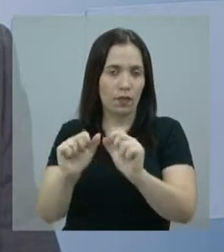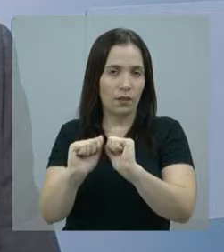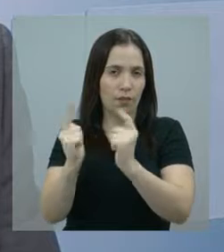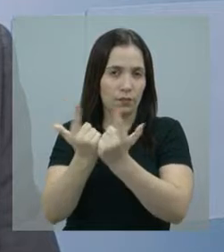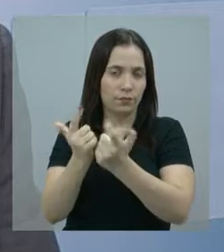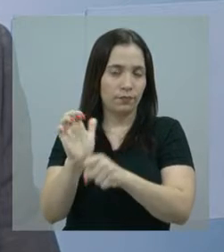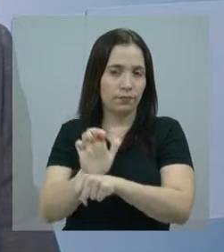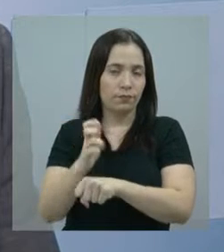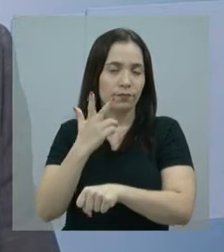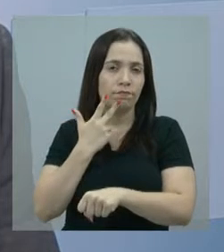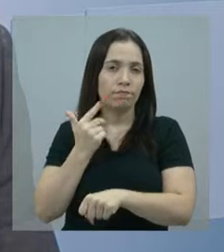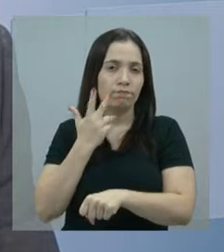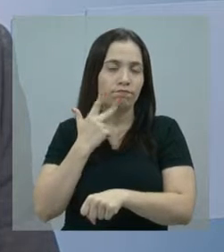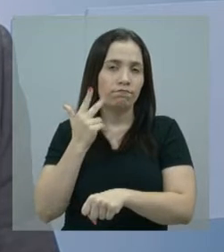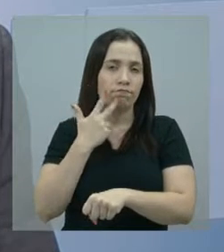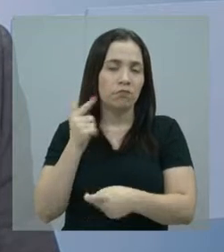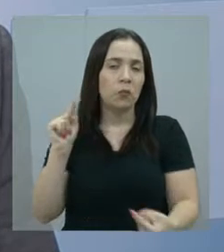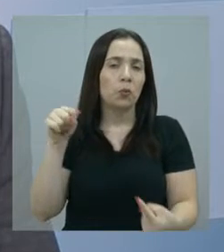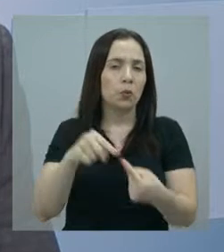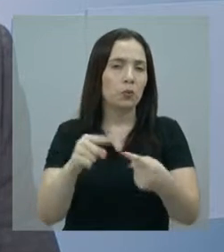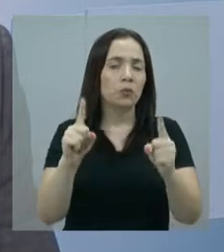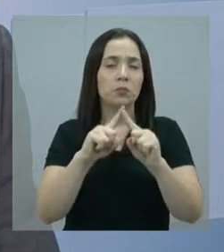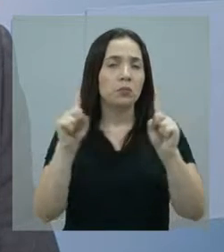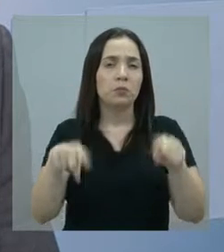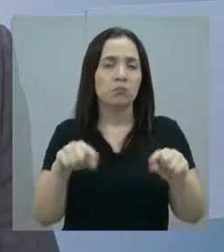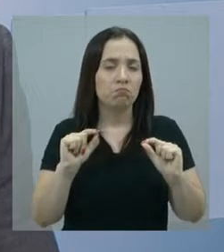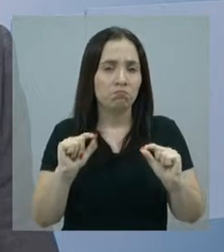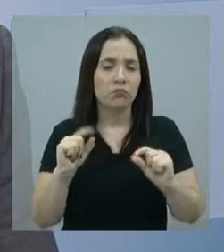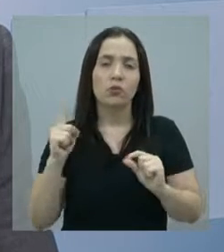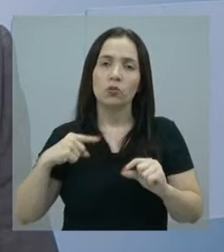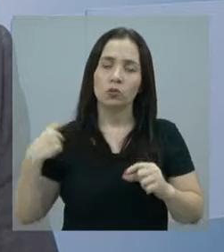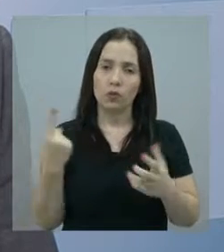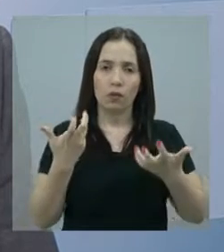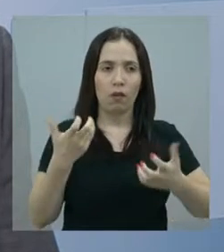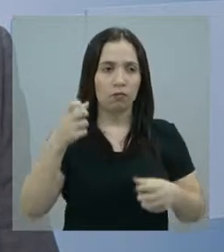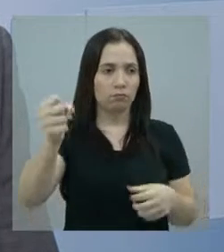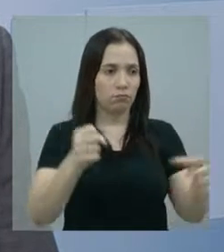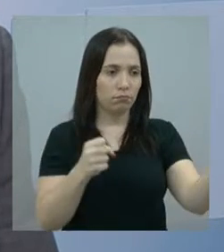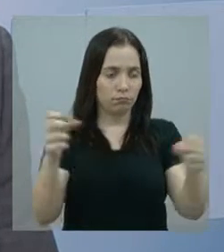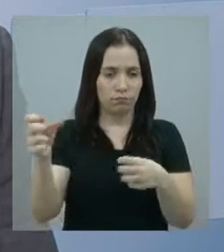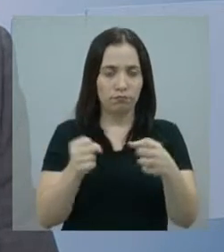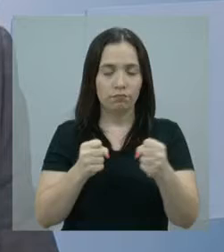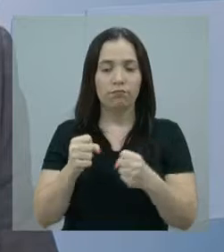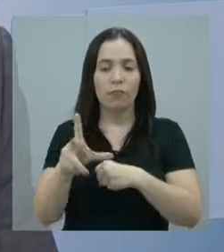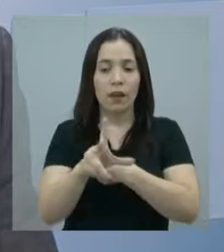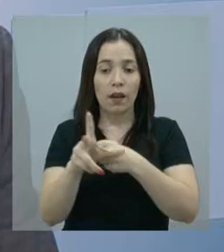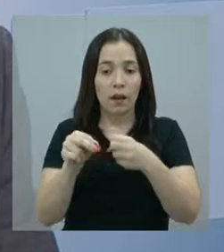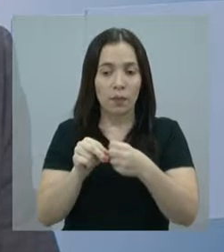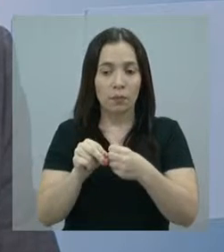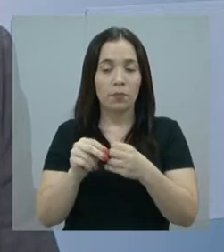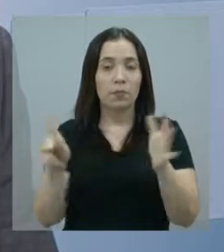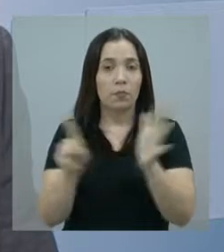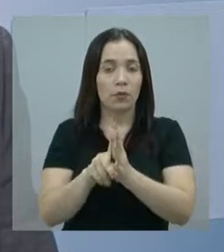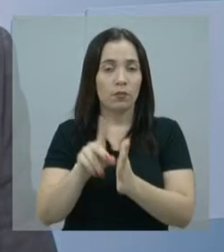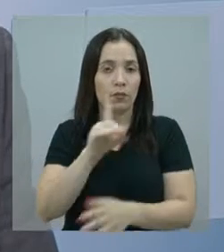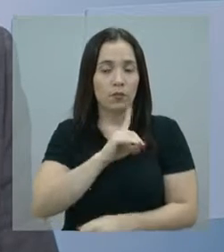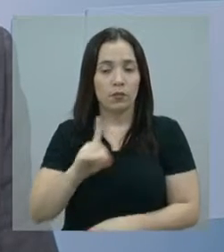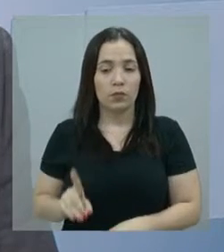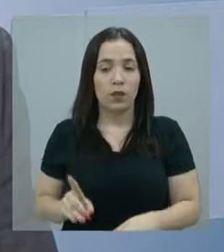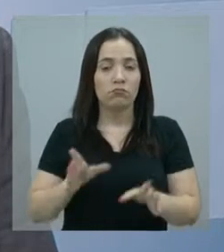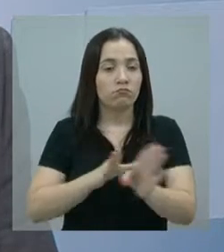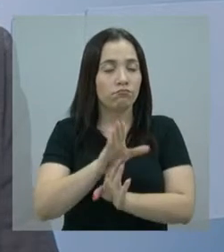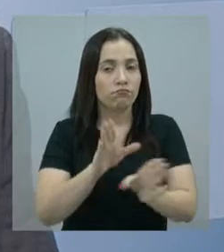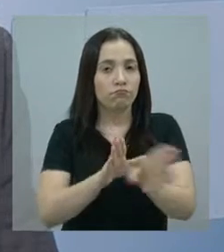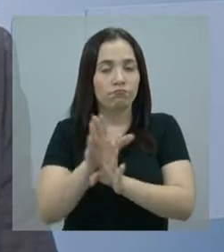intenção deste programa é a gente qualificar o gabinete parlamentar para que esse